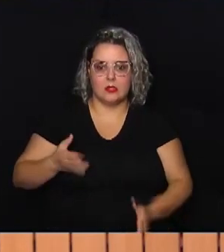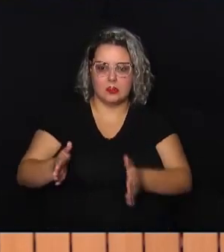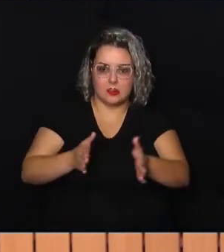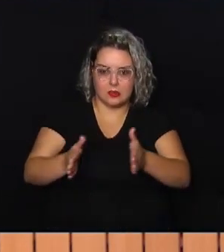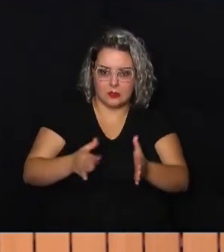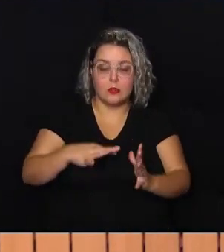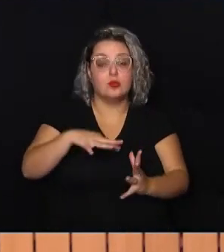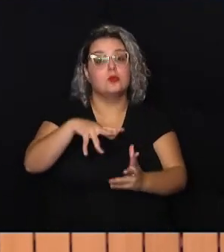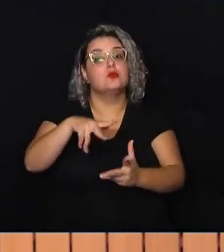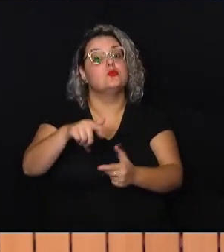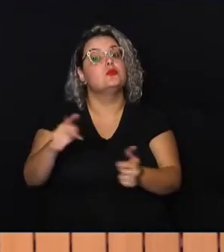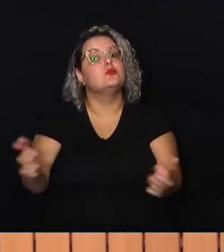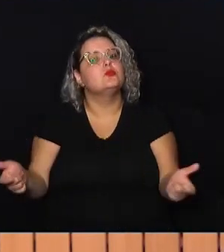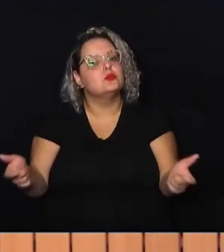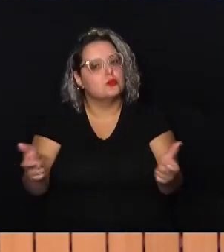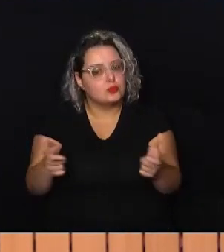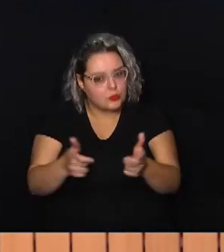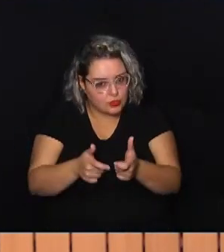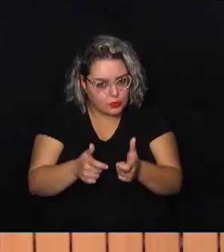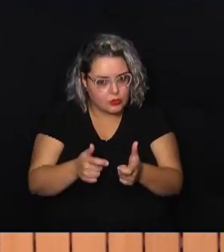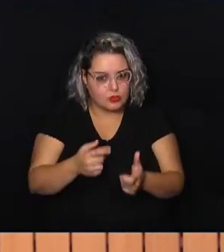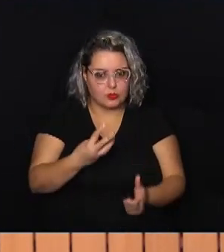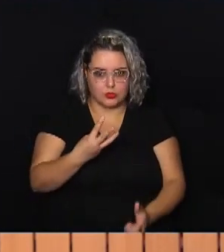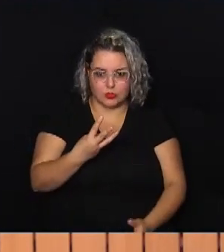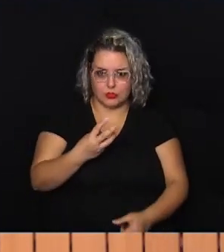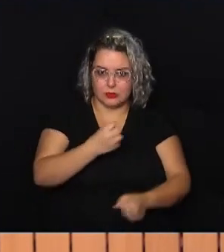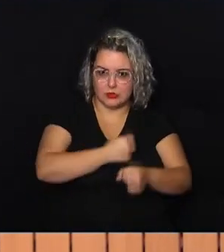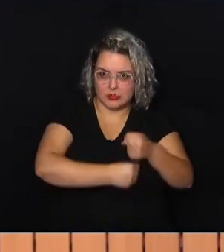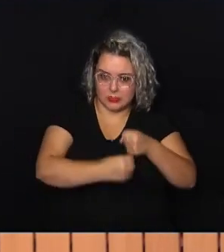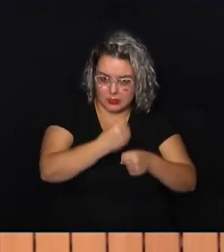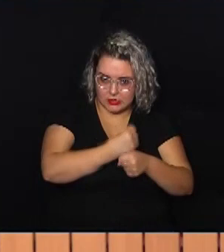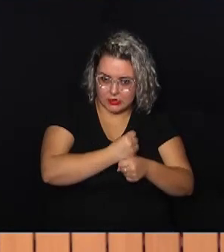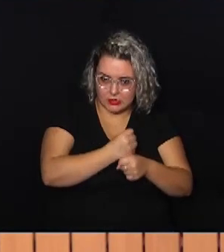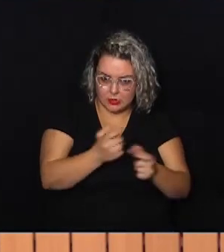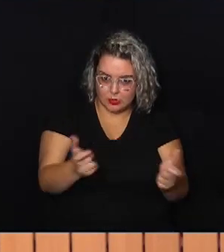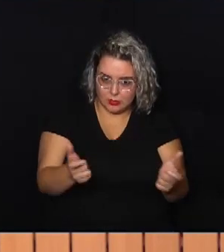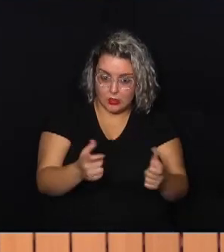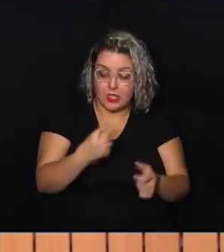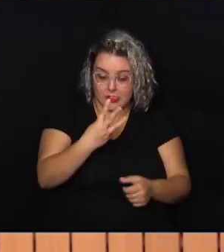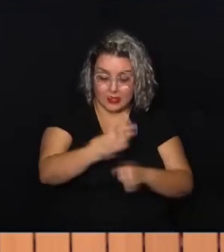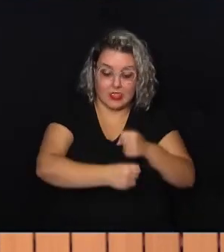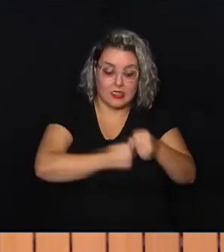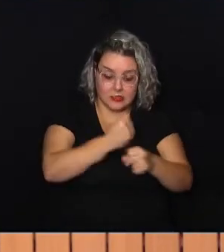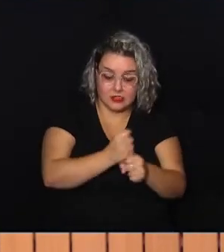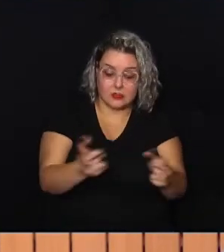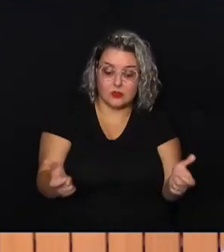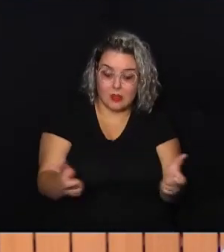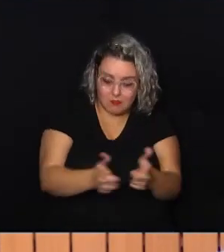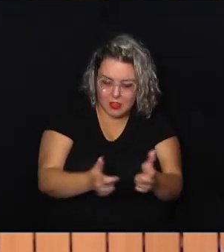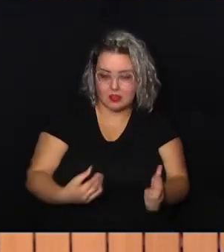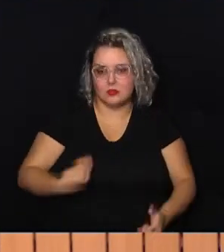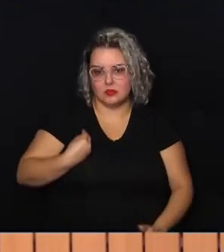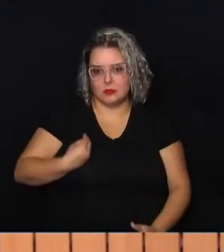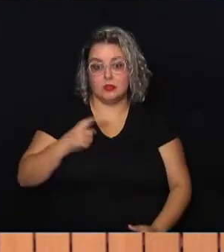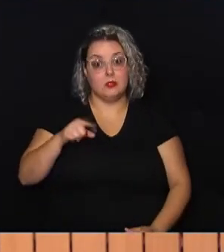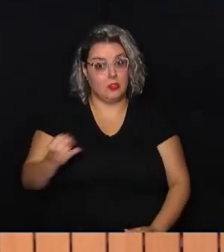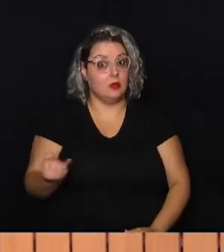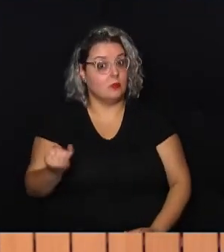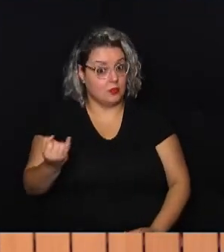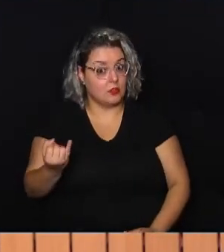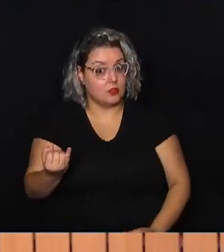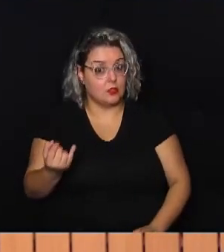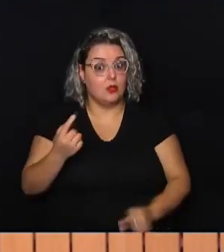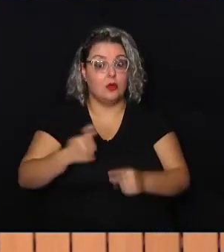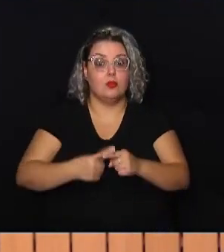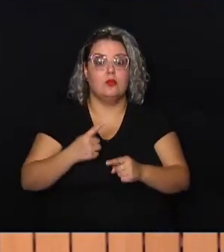no mundo caiu em torno de 3 anos, o que é uma coisa importante. Muito provavelmente por